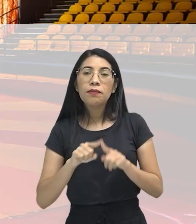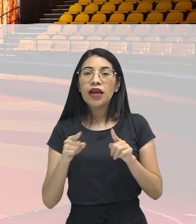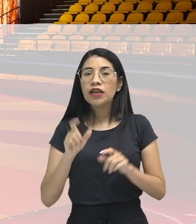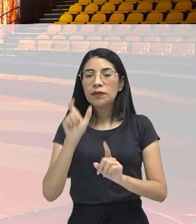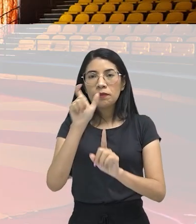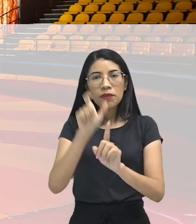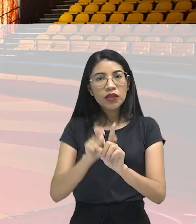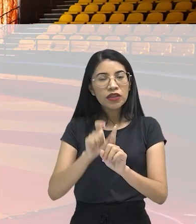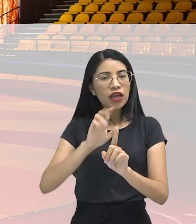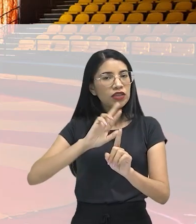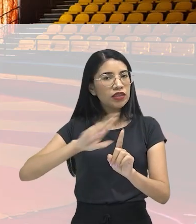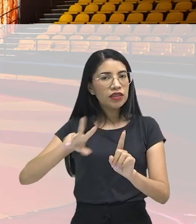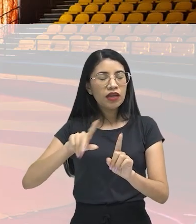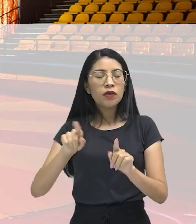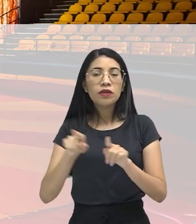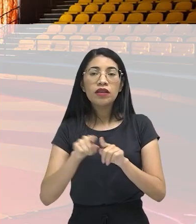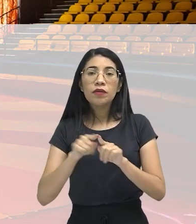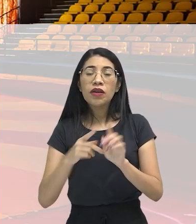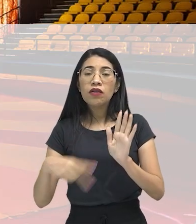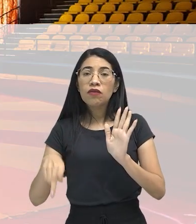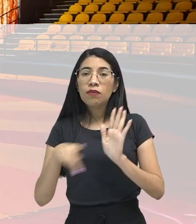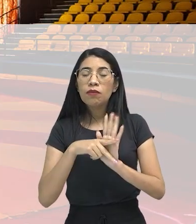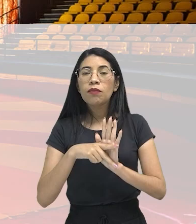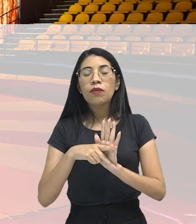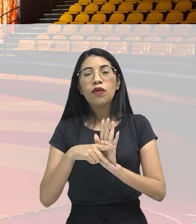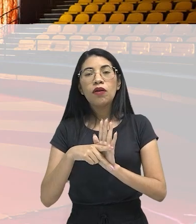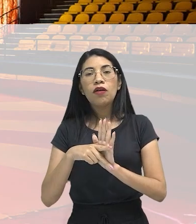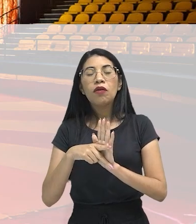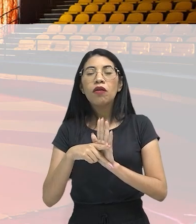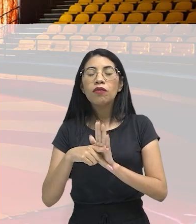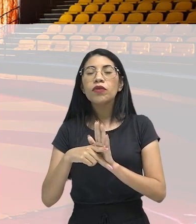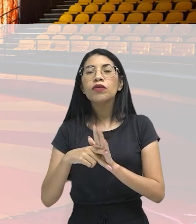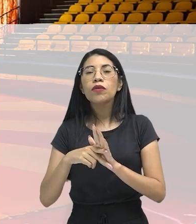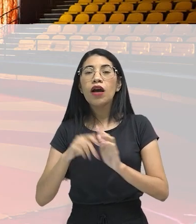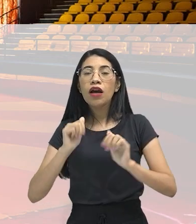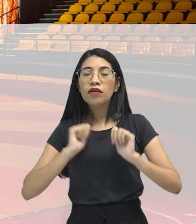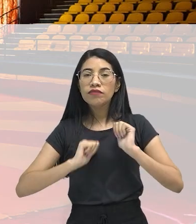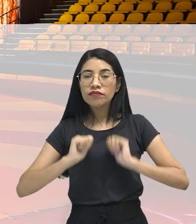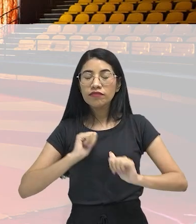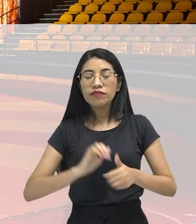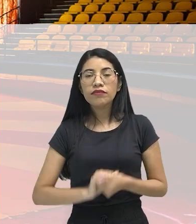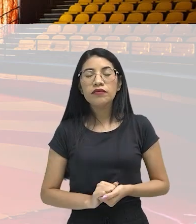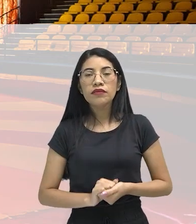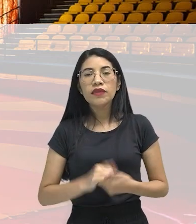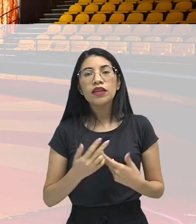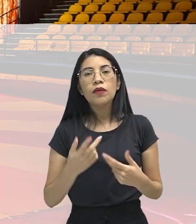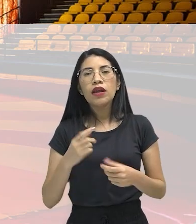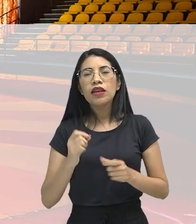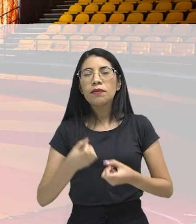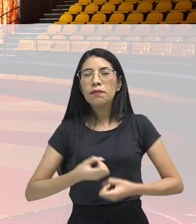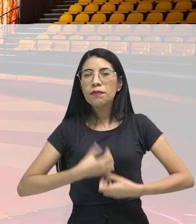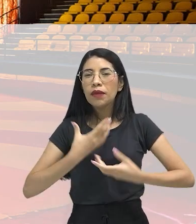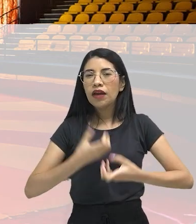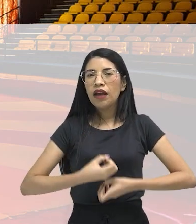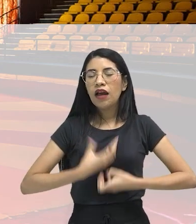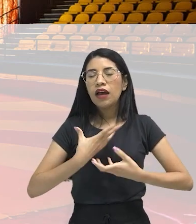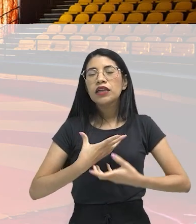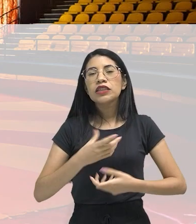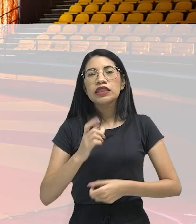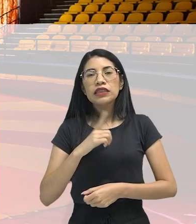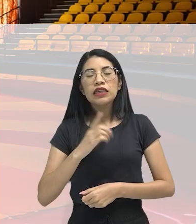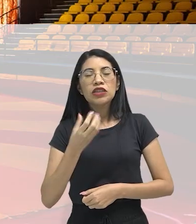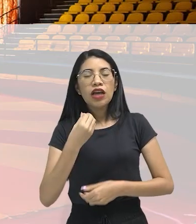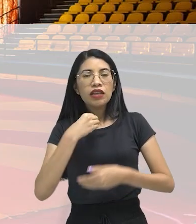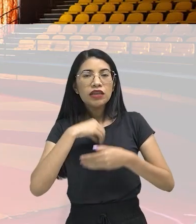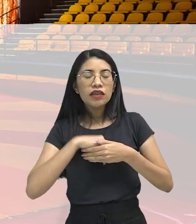um personagem, ele é o próprio autor, né? O próprio ator. Normalmente ele expressa tudo aquilo que já está